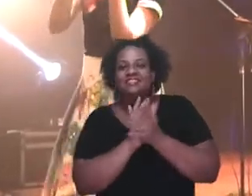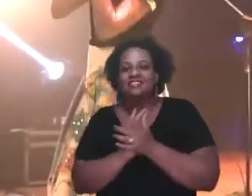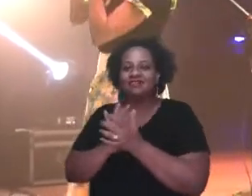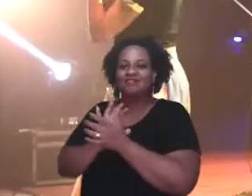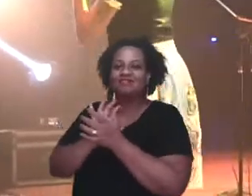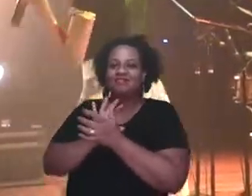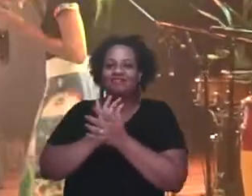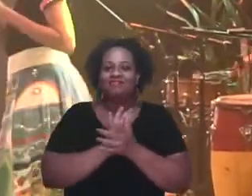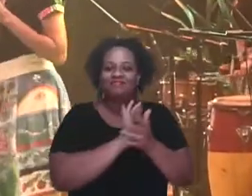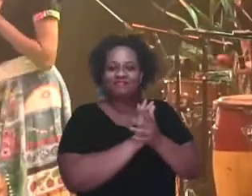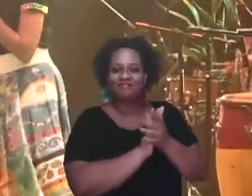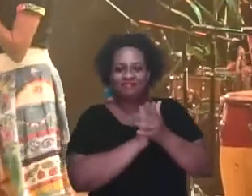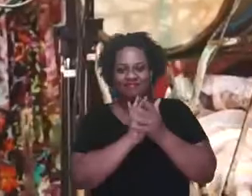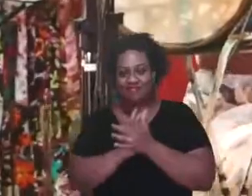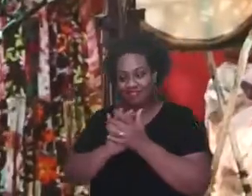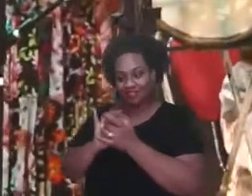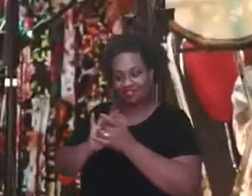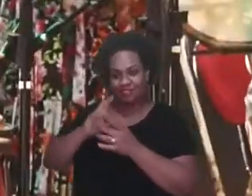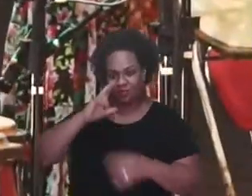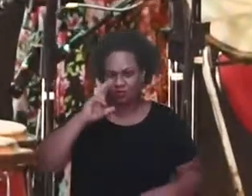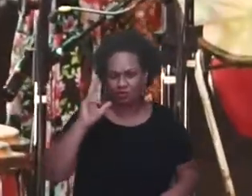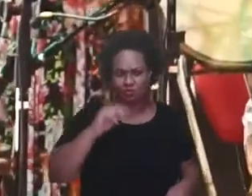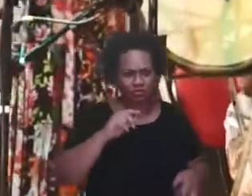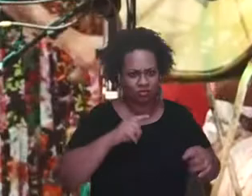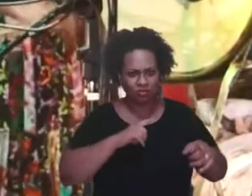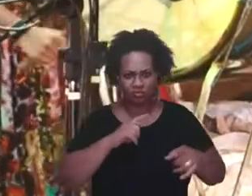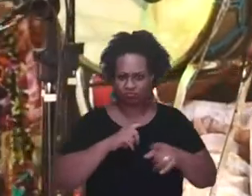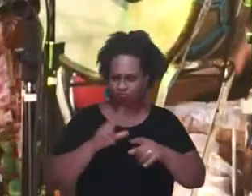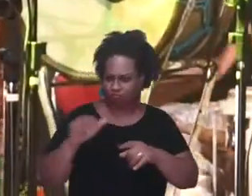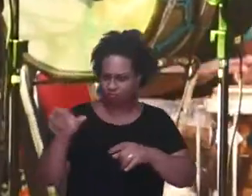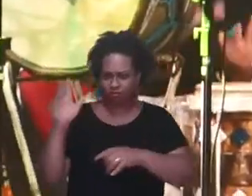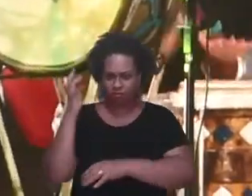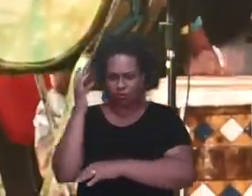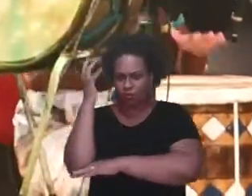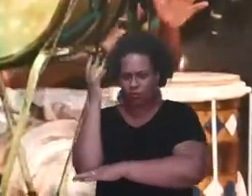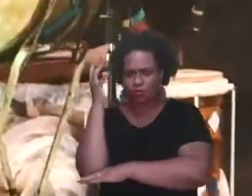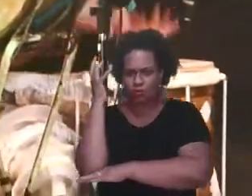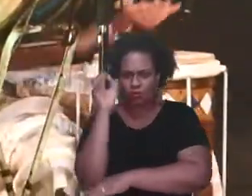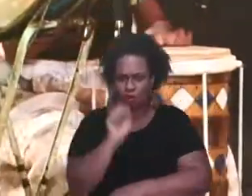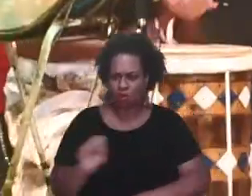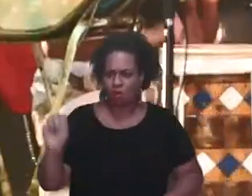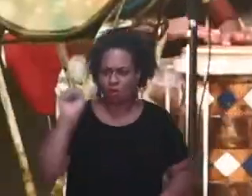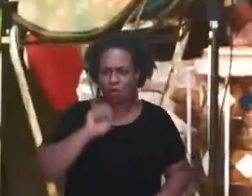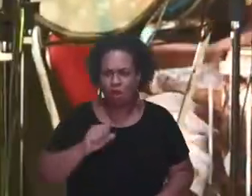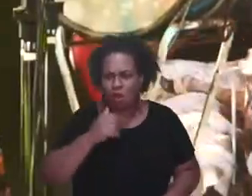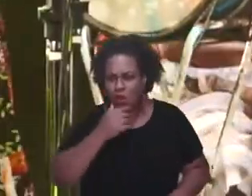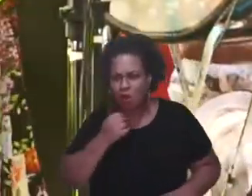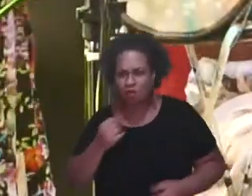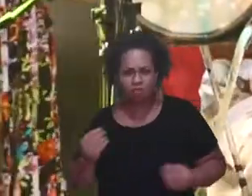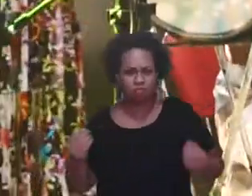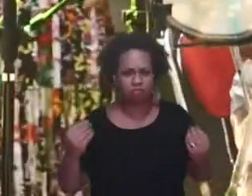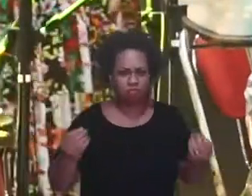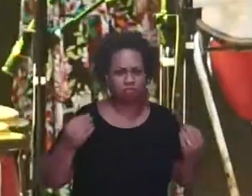Selena seu amor não sabe carro bater o tatai não sabe